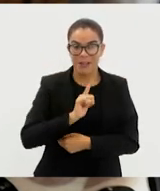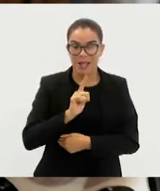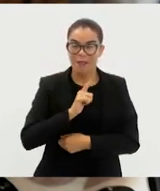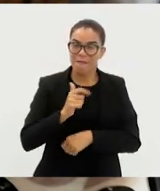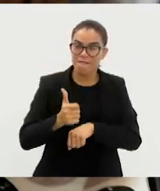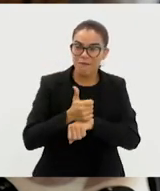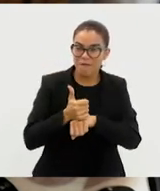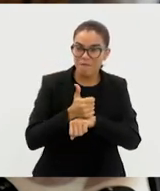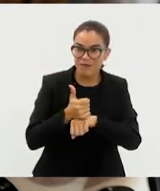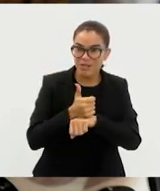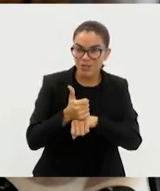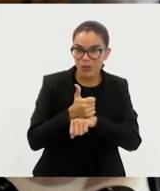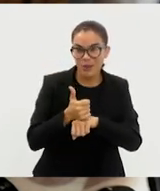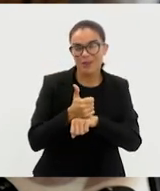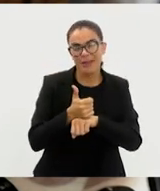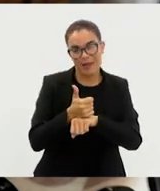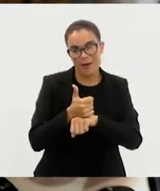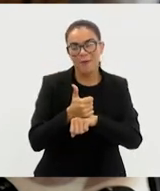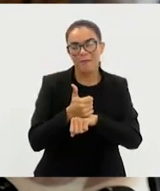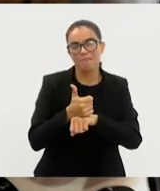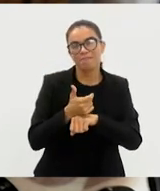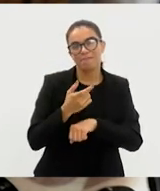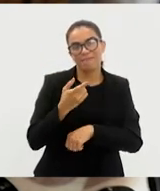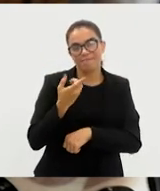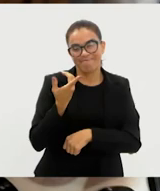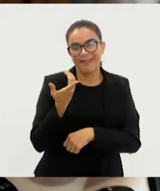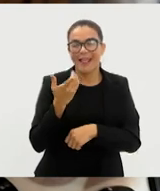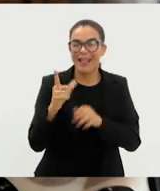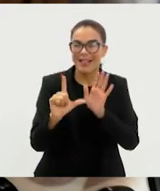aqui só tem Vossa Excelência e eu.